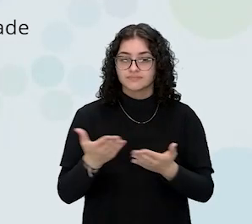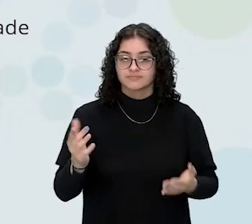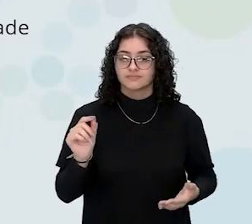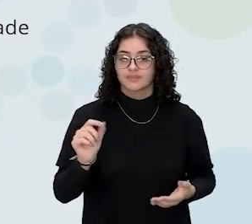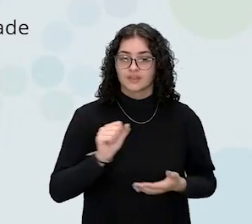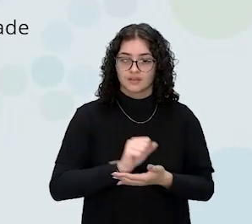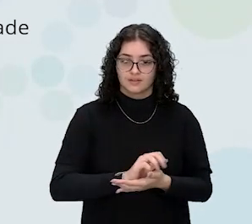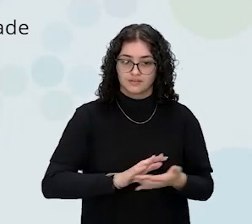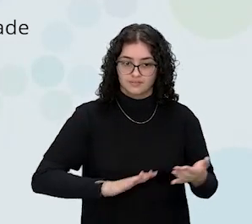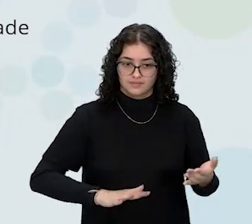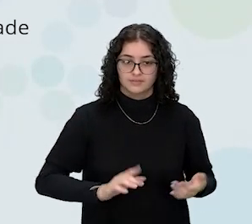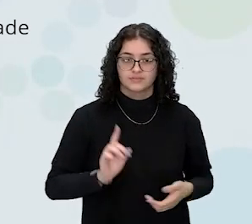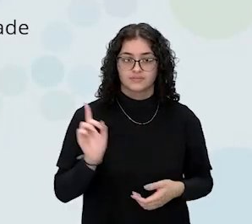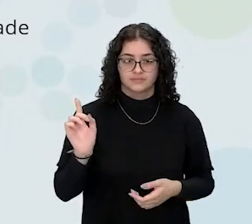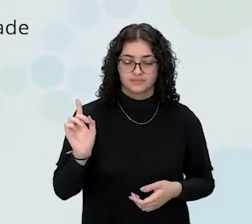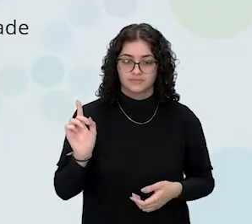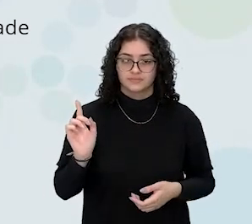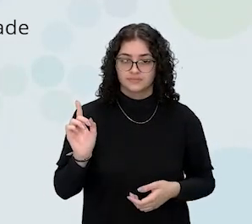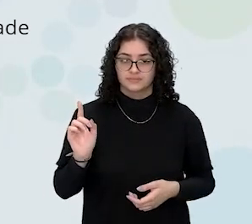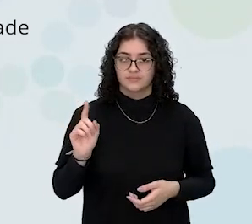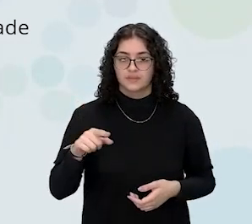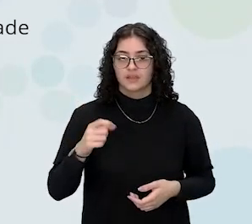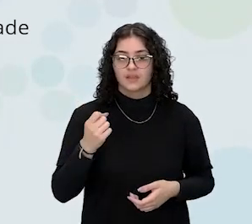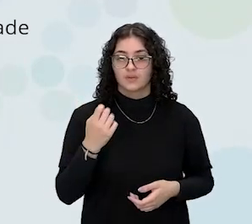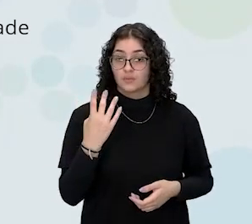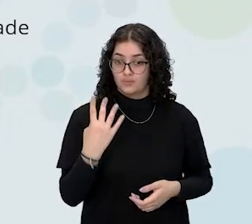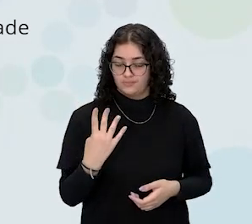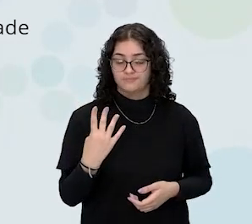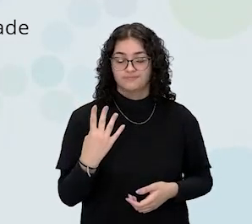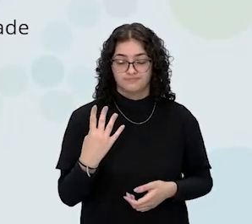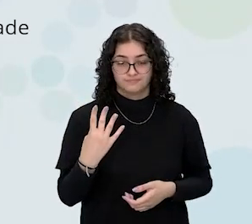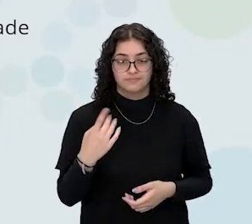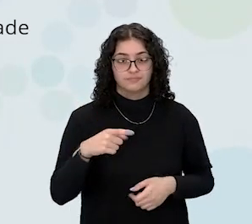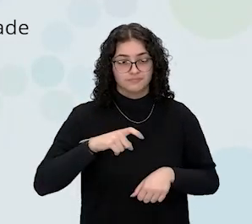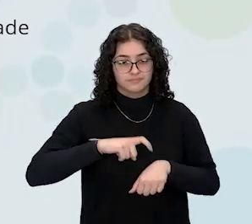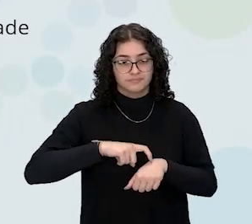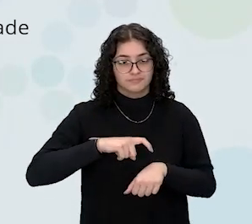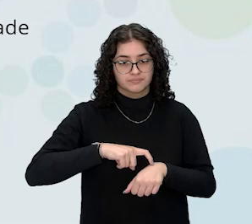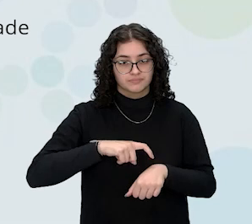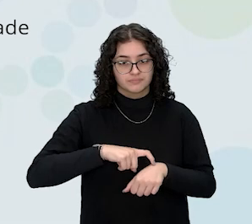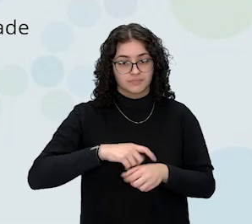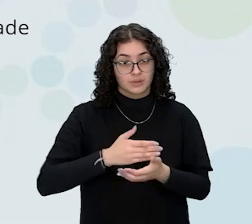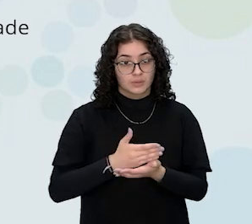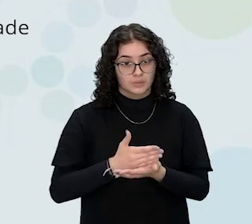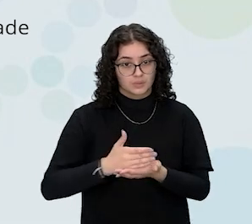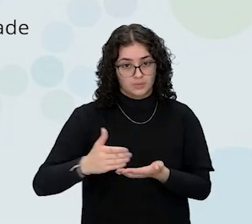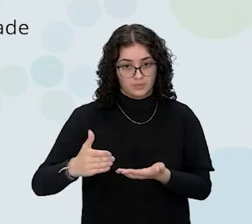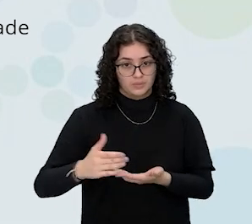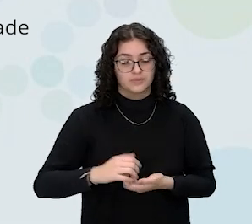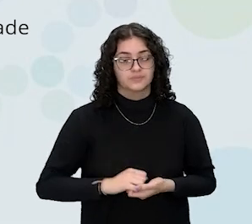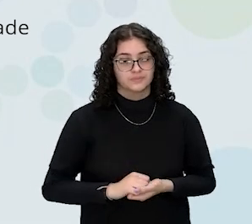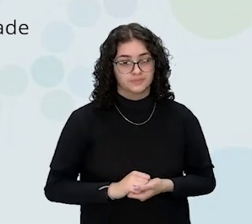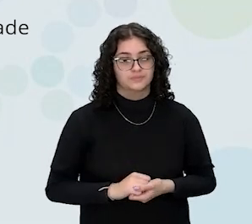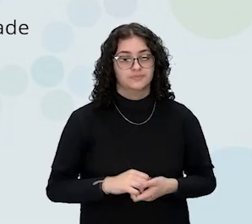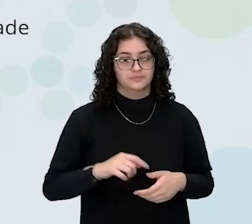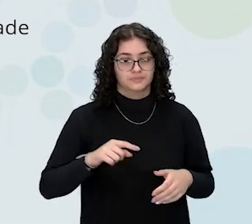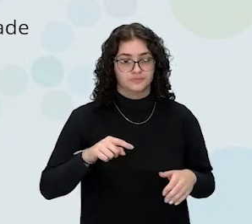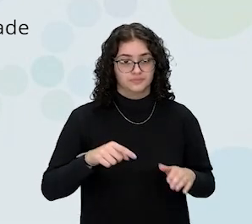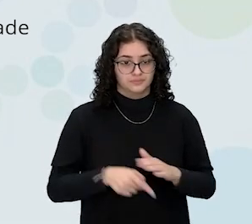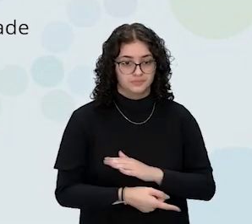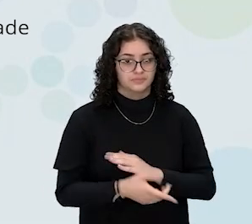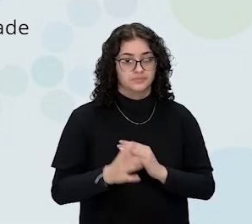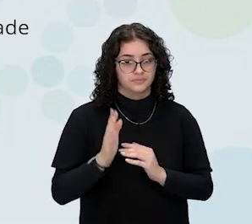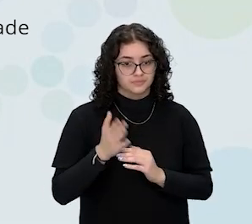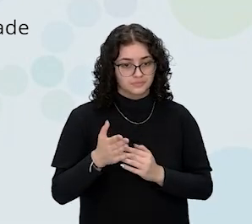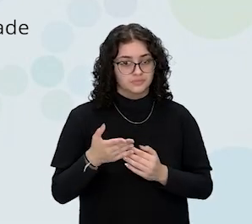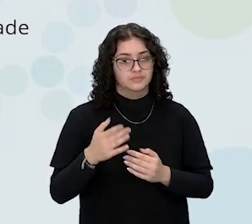nossa atividade. A atividade é a atividade 4. Nós estamos no momento da introdução. O aprofundamento que eu já chamei